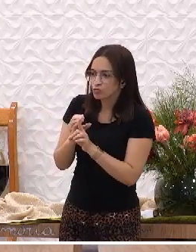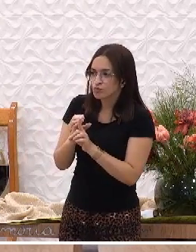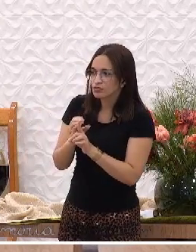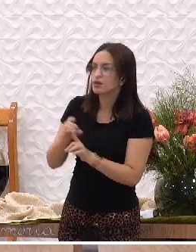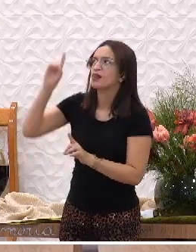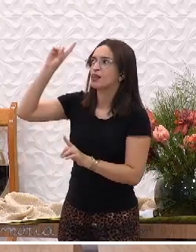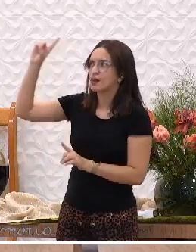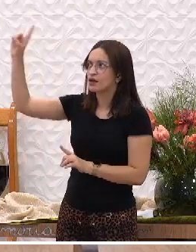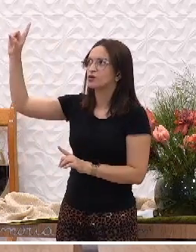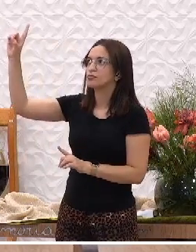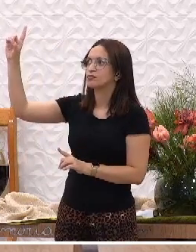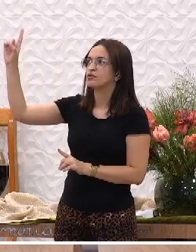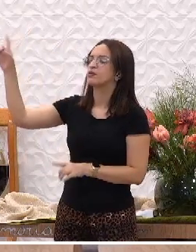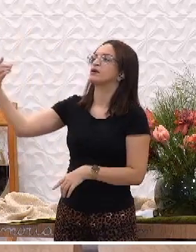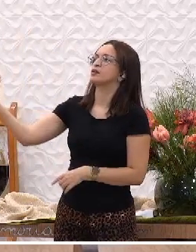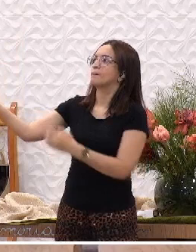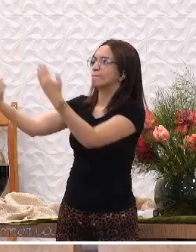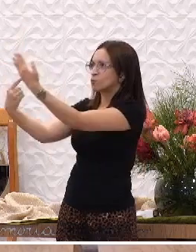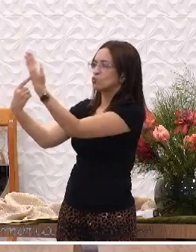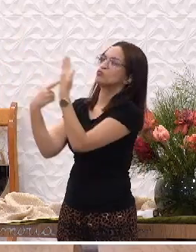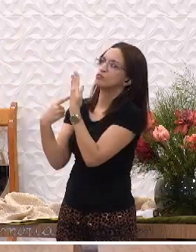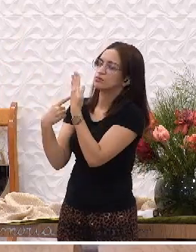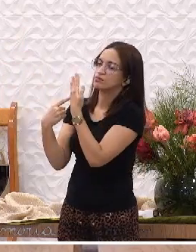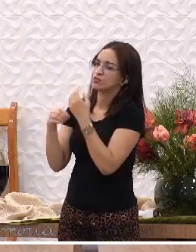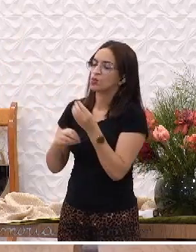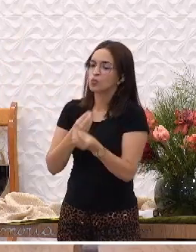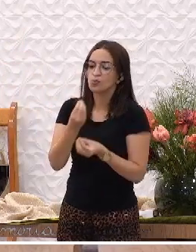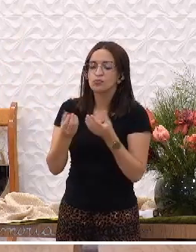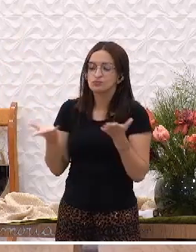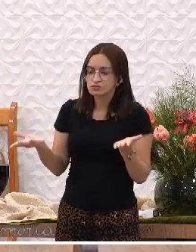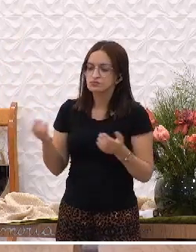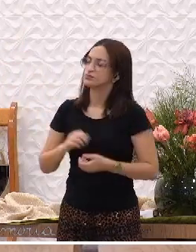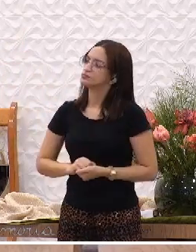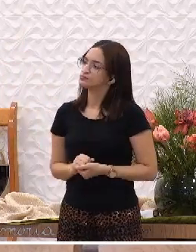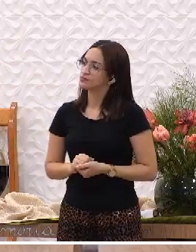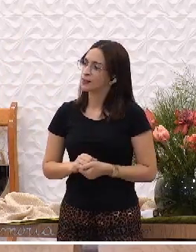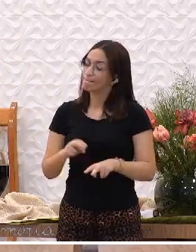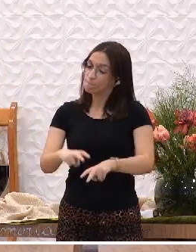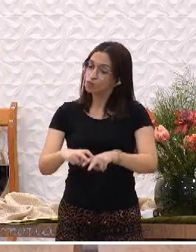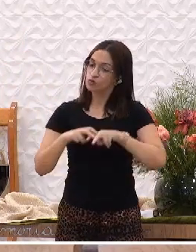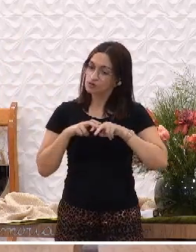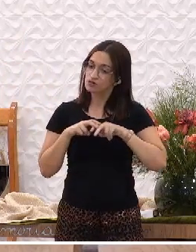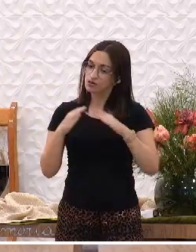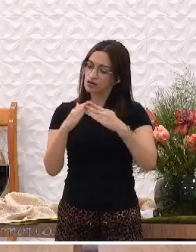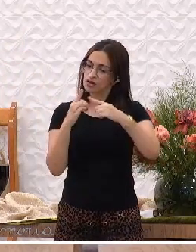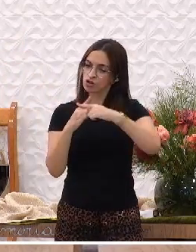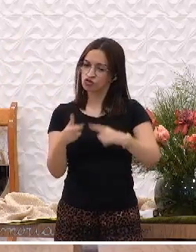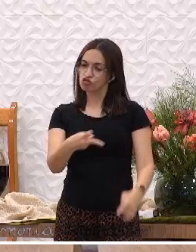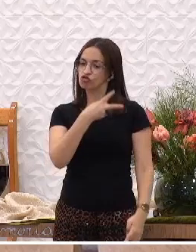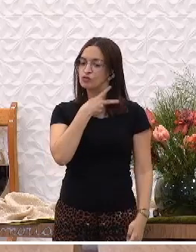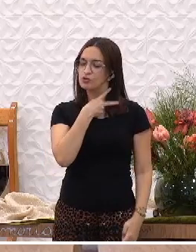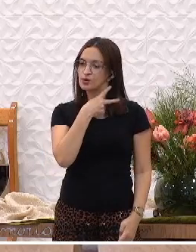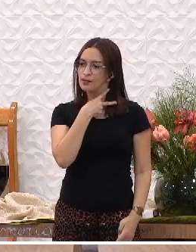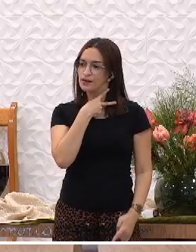palavra. A gente não pode acrescentar novidades ou invenções no culto. E é por isso que o culto em igrejas presbiterianas é bem parecido, né? Se você for em